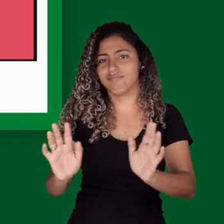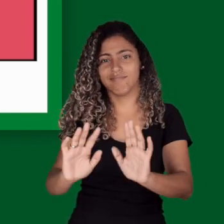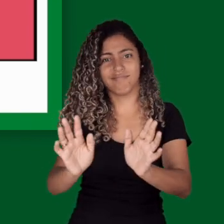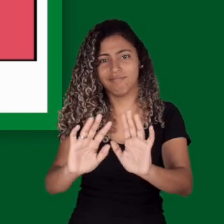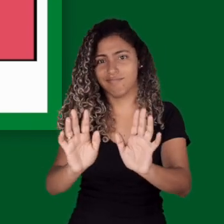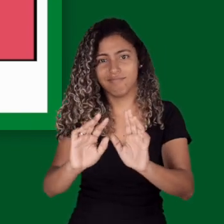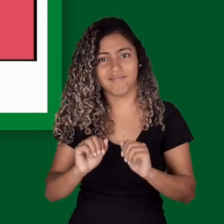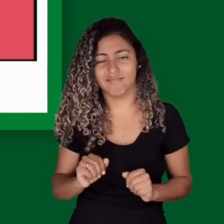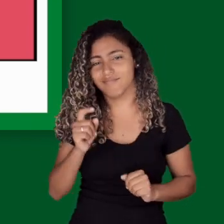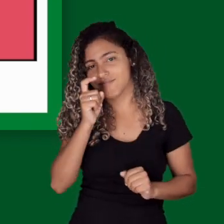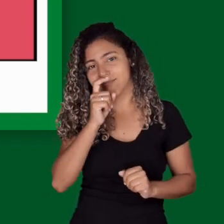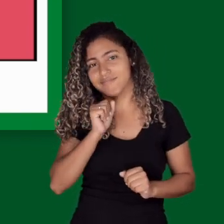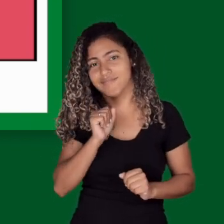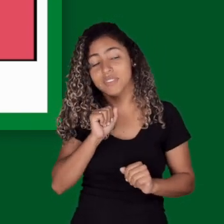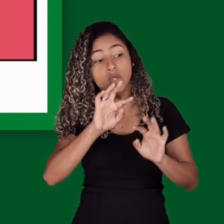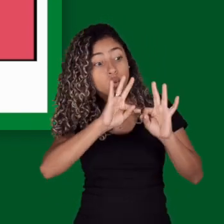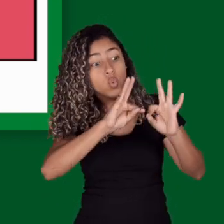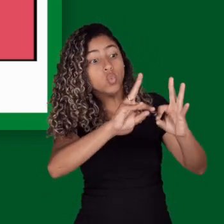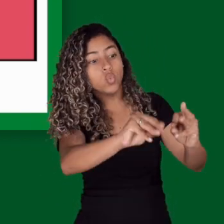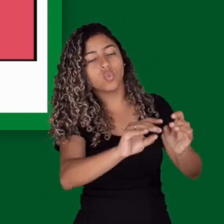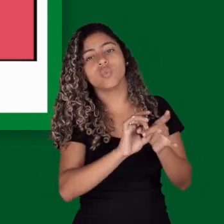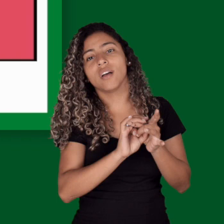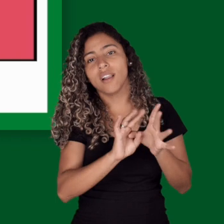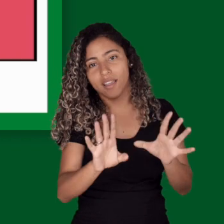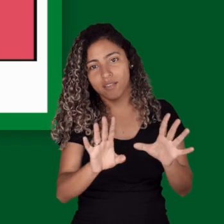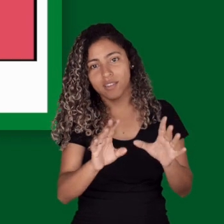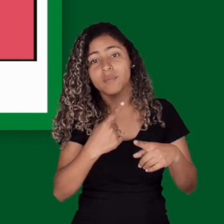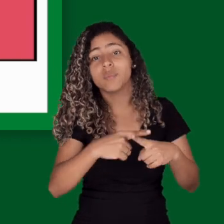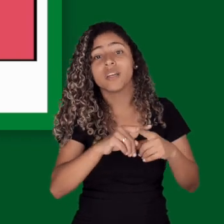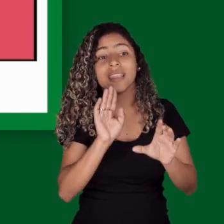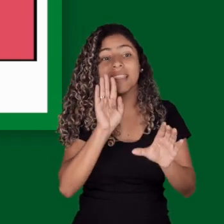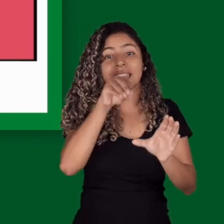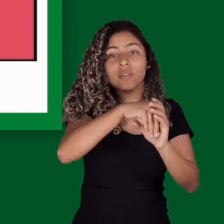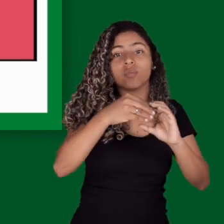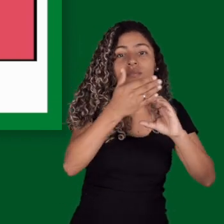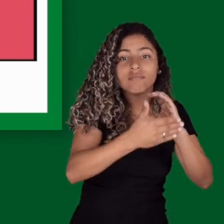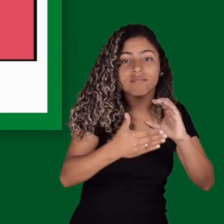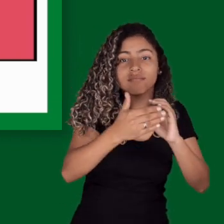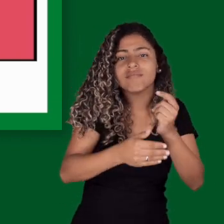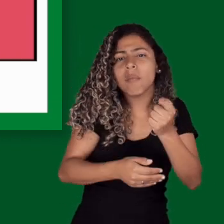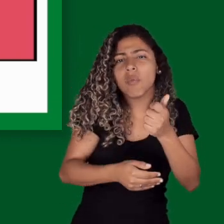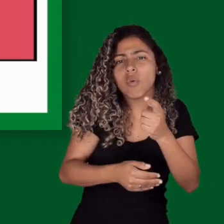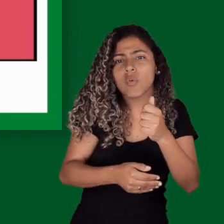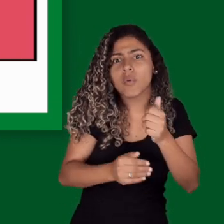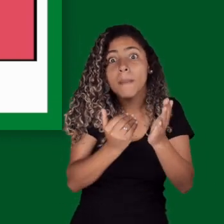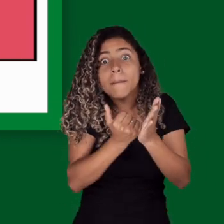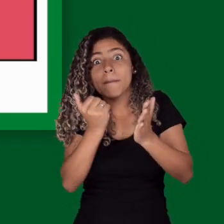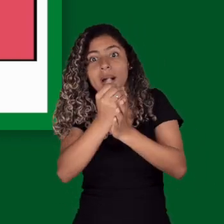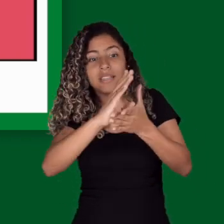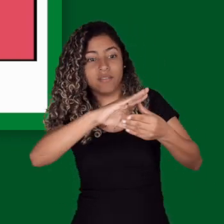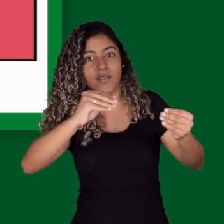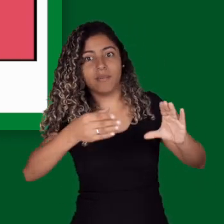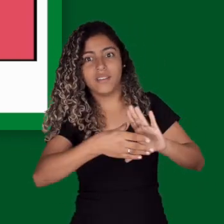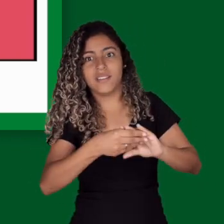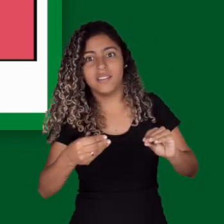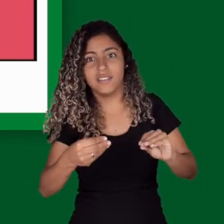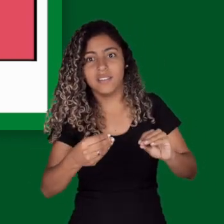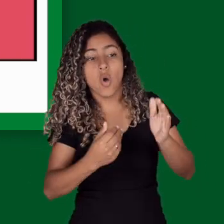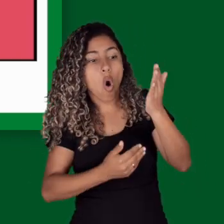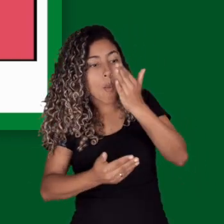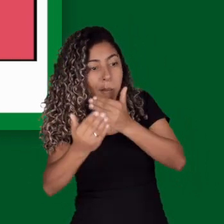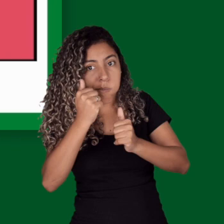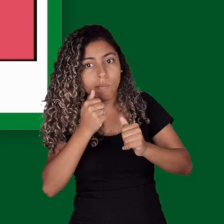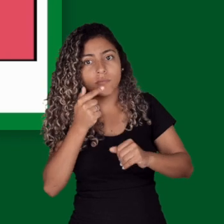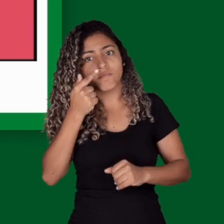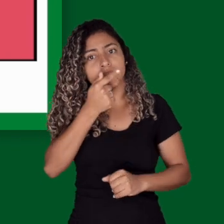vegetais são permitidos e eles contêm uma pequena quantidade de carboidrato e muita fibra, então tem pouco impacto sobre os níveis